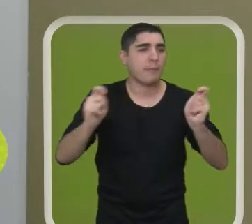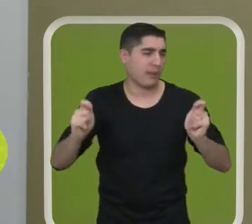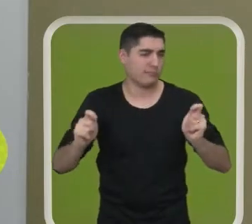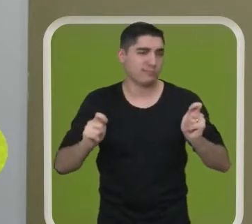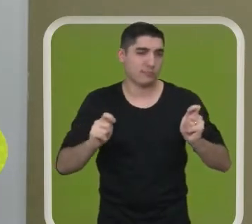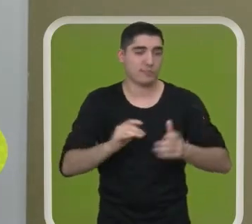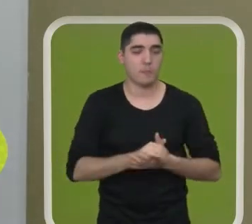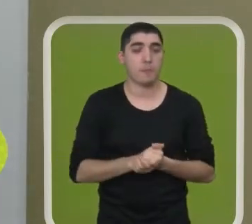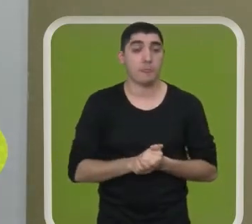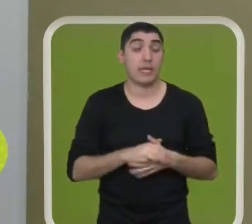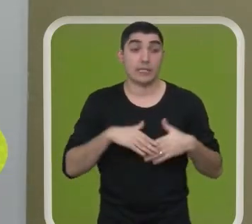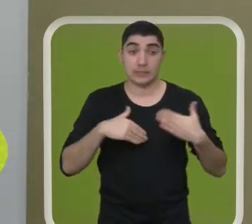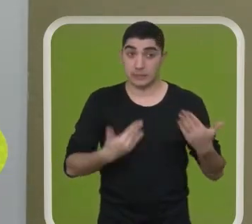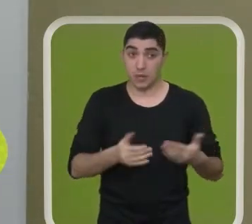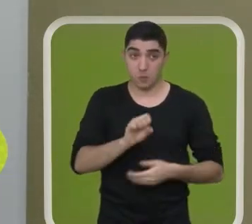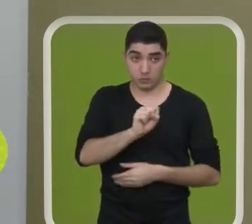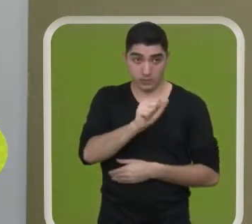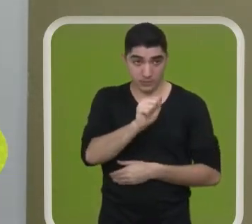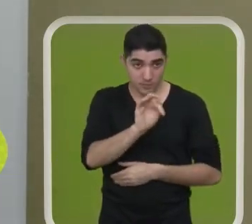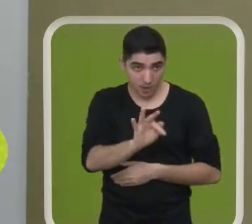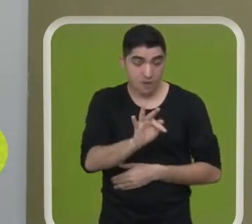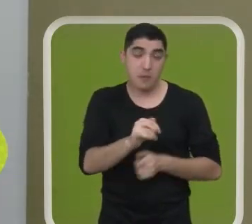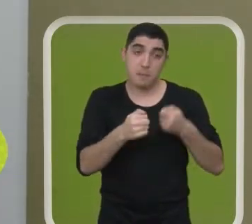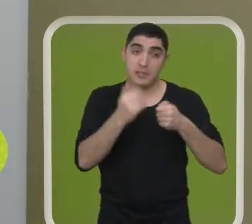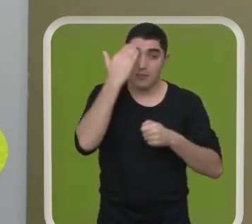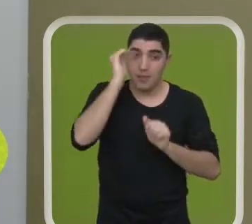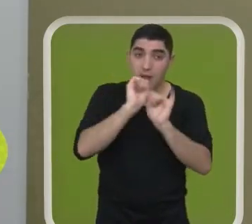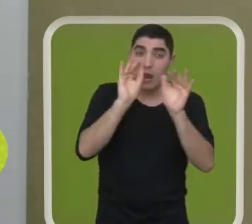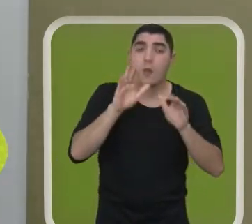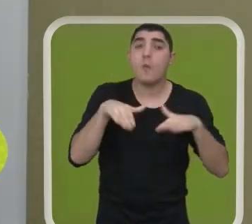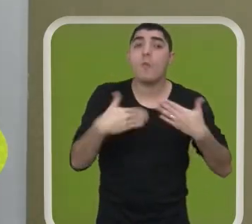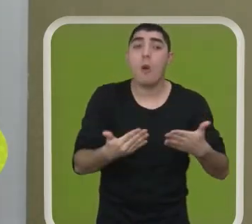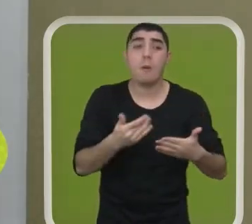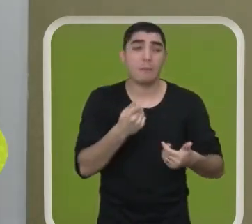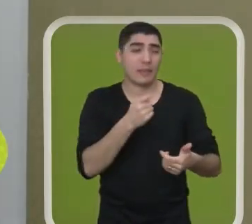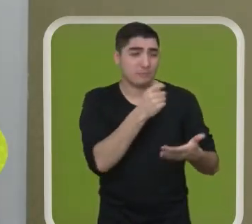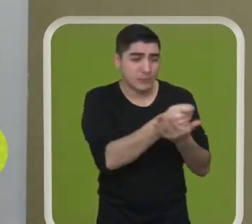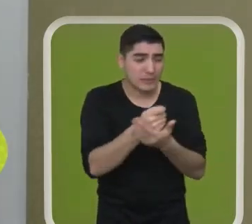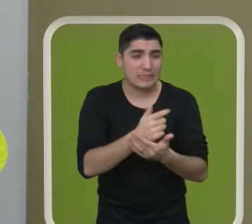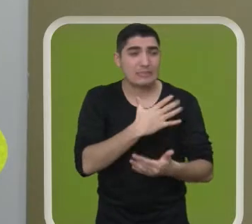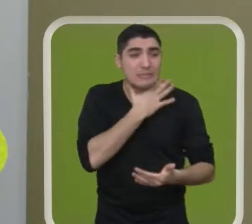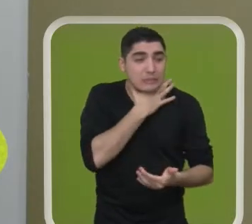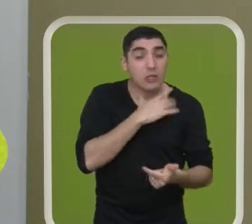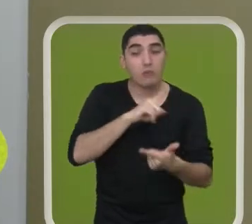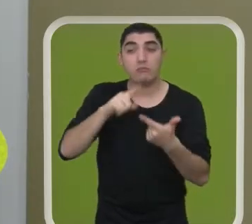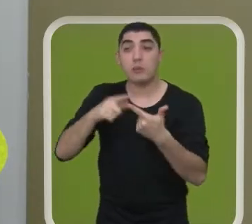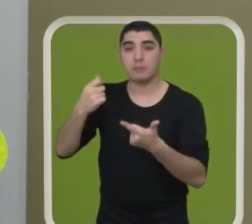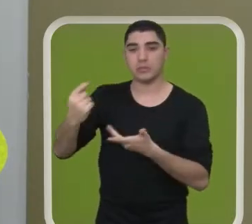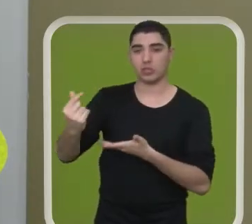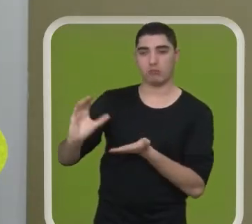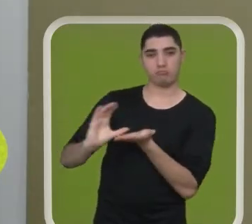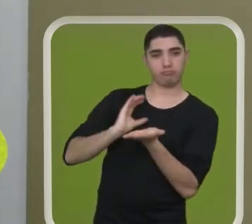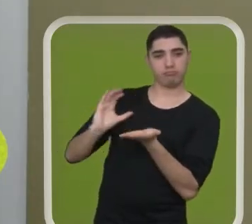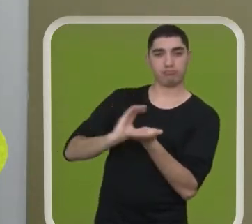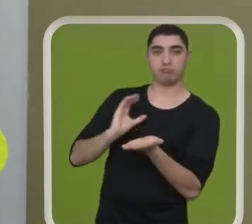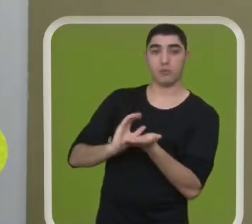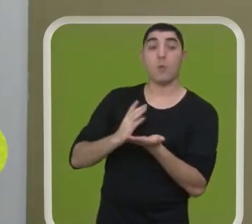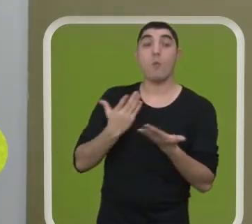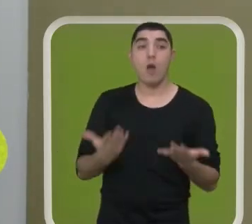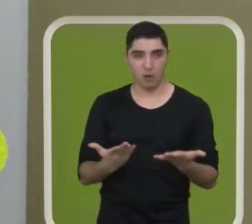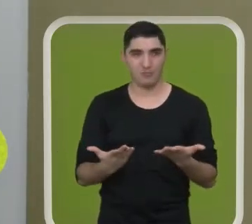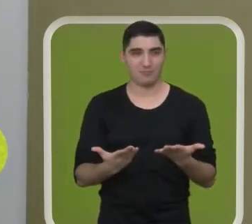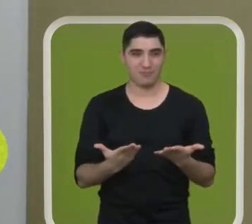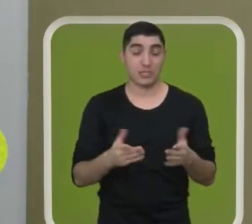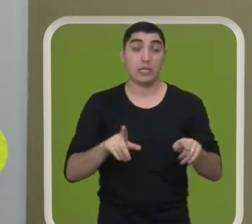A SAF, o jeito correto é você entender qual é o ativo e qual é o passivo. E aí esse investidor vem com a responsabilidade, e aí é a